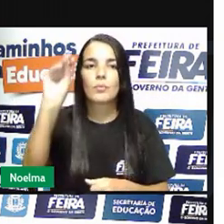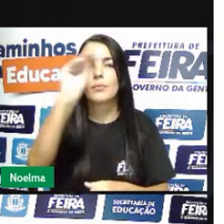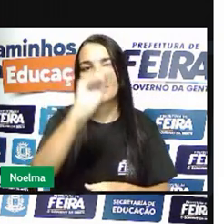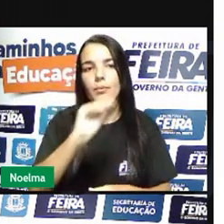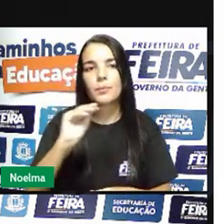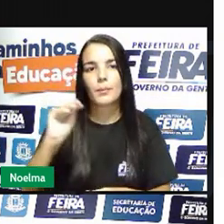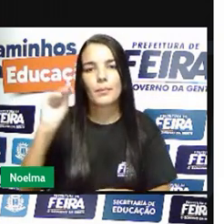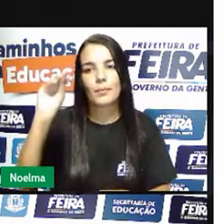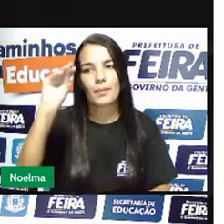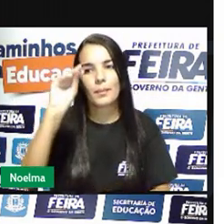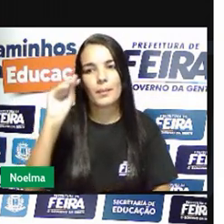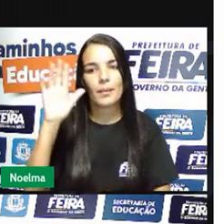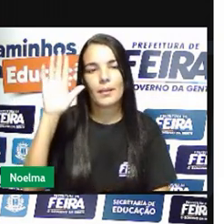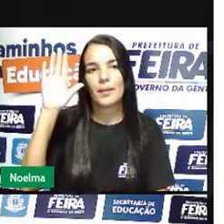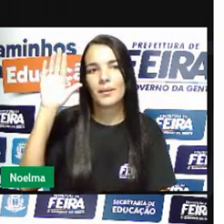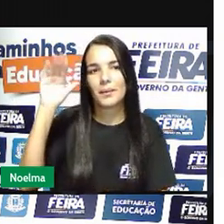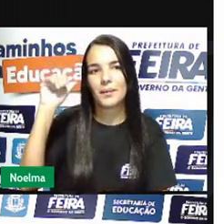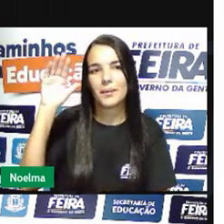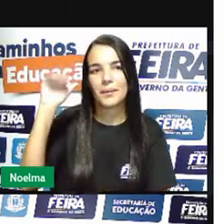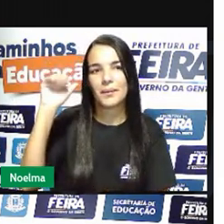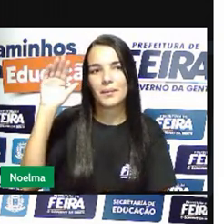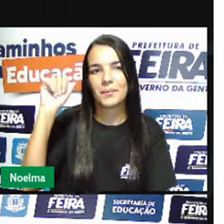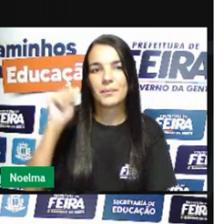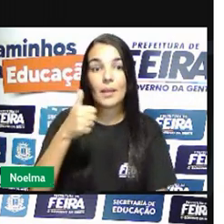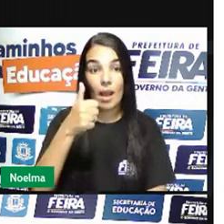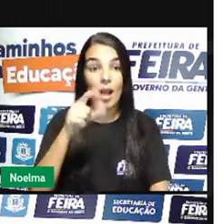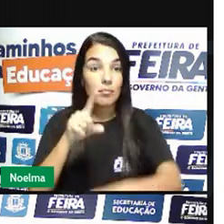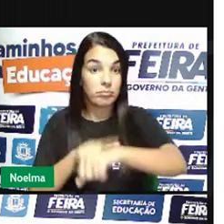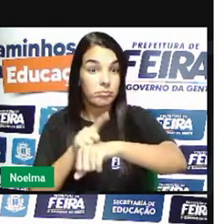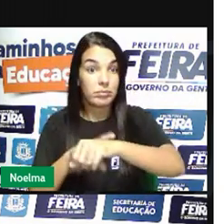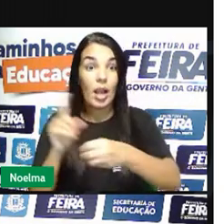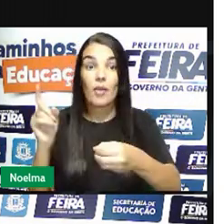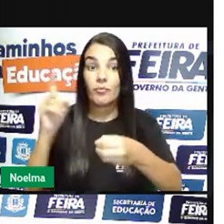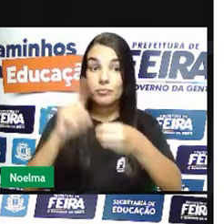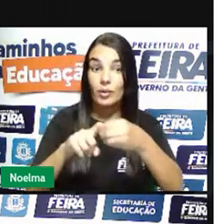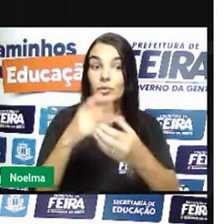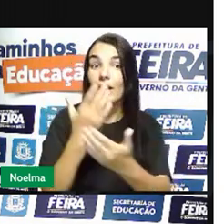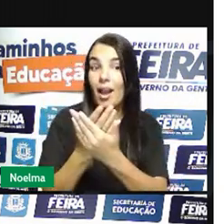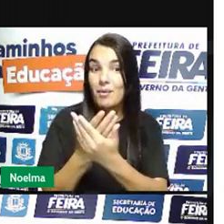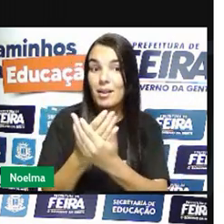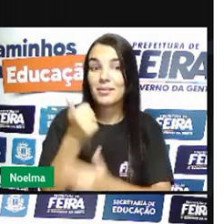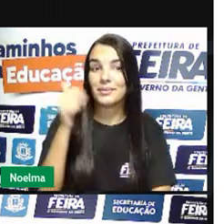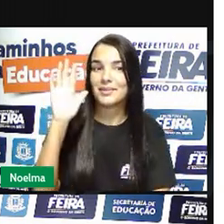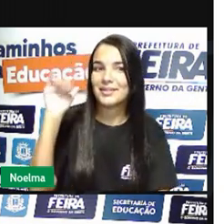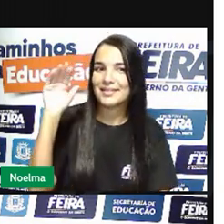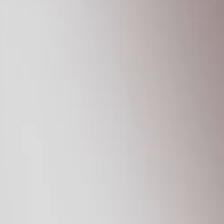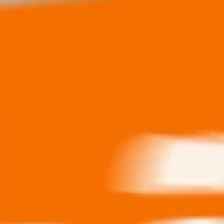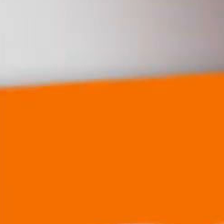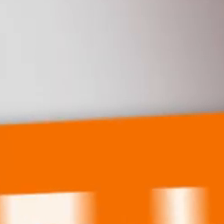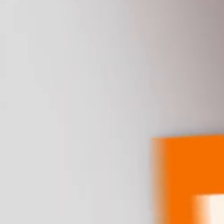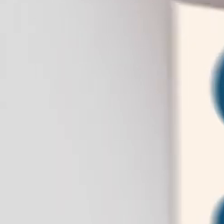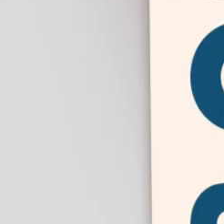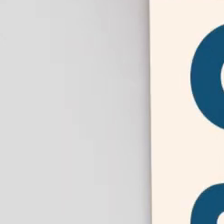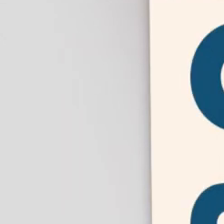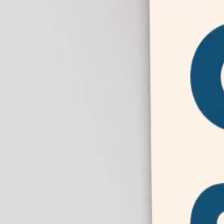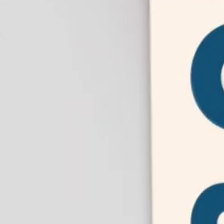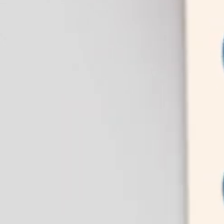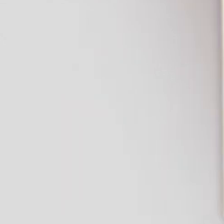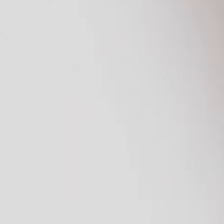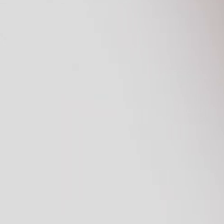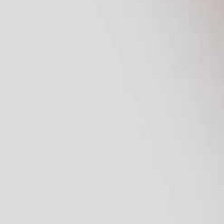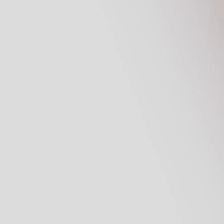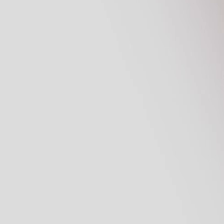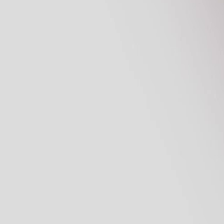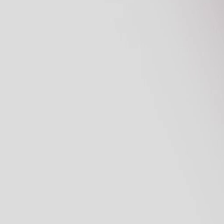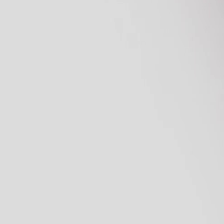no coração de cada um de vocês e daqui a pouquinho a gente volta com mais uma aula tchau tchau tchau